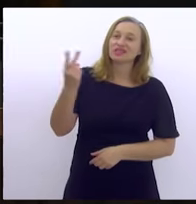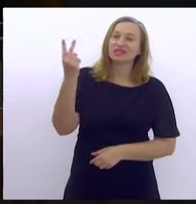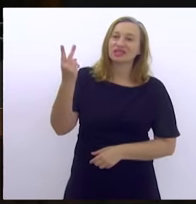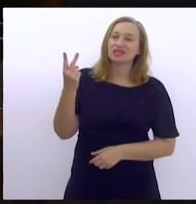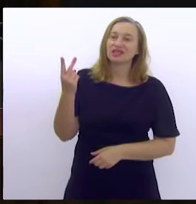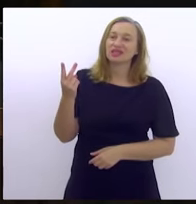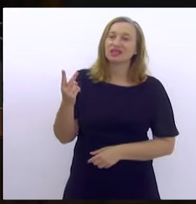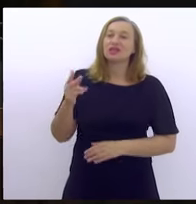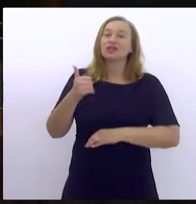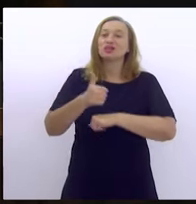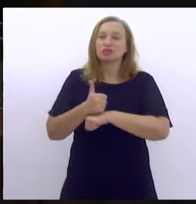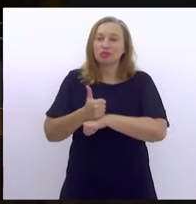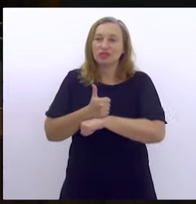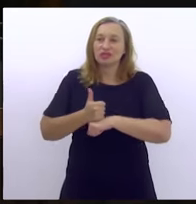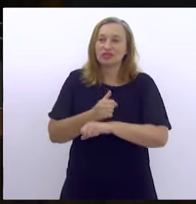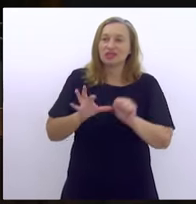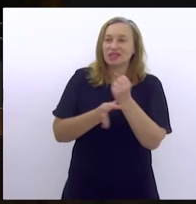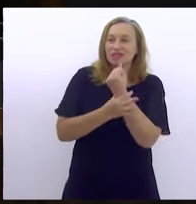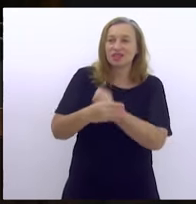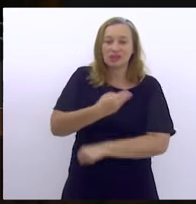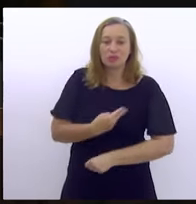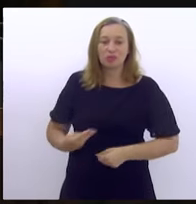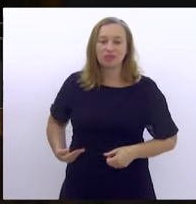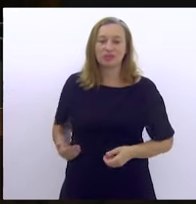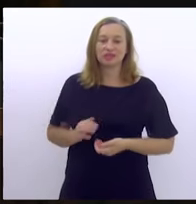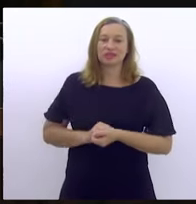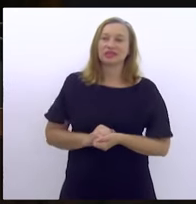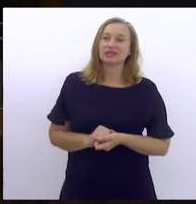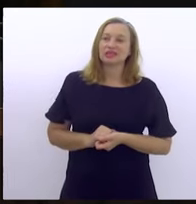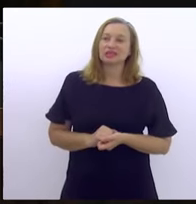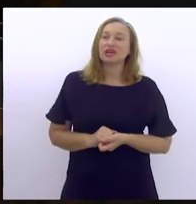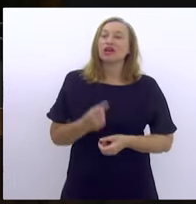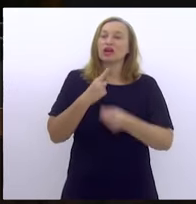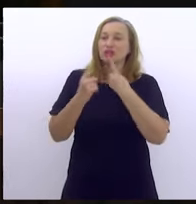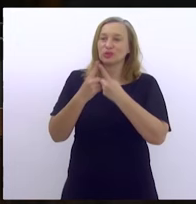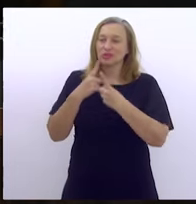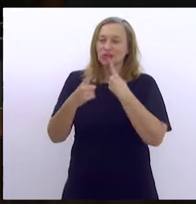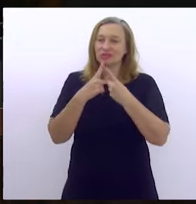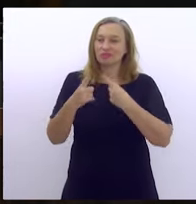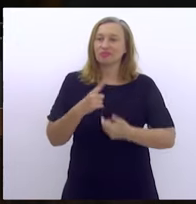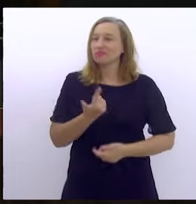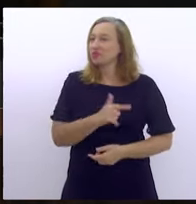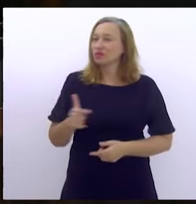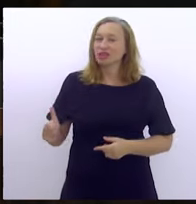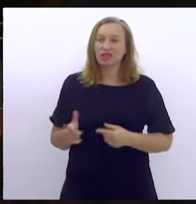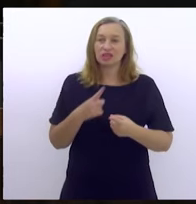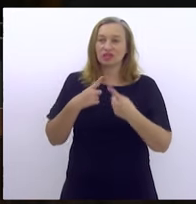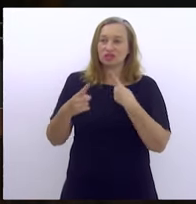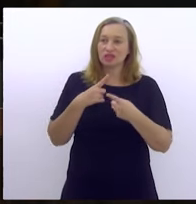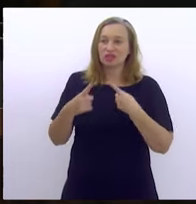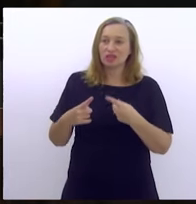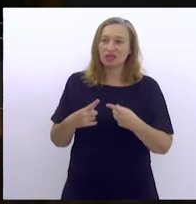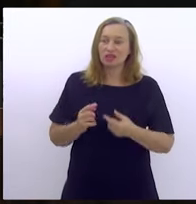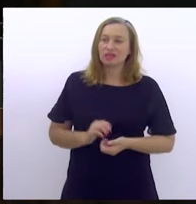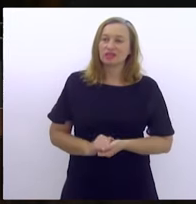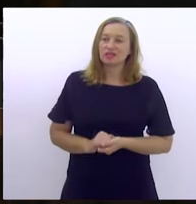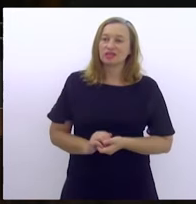dos profissionais de segurança pública. Em discussão, não havendo quem queira discutir,